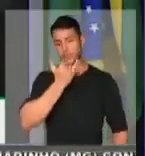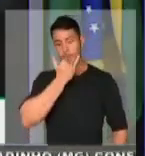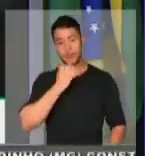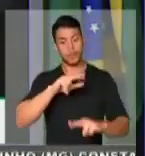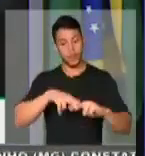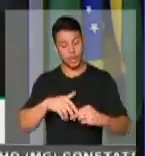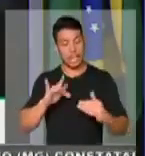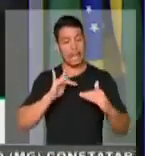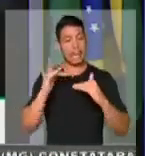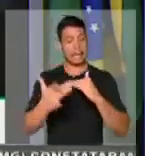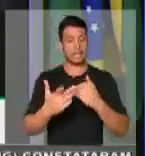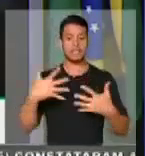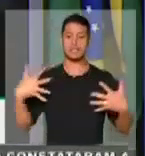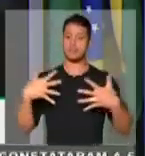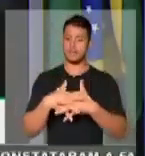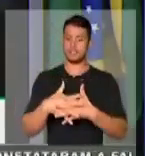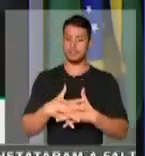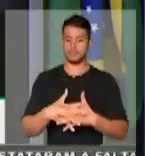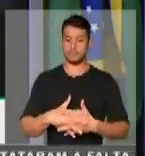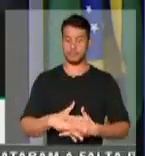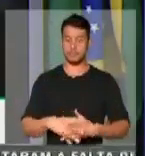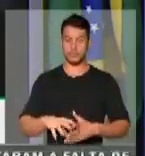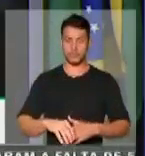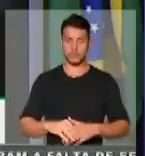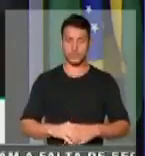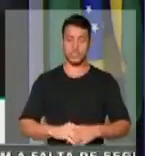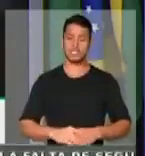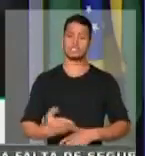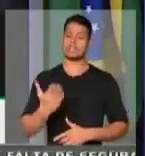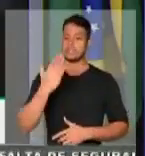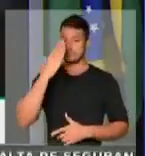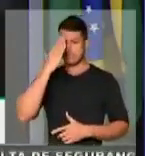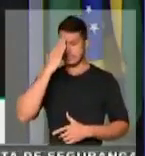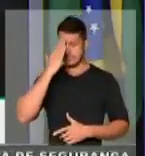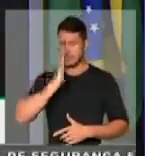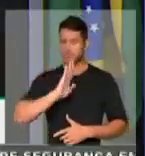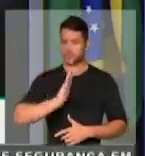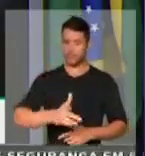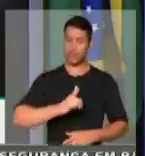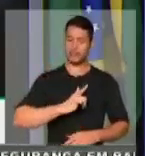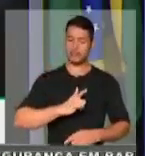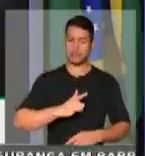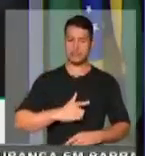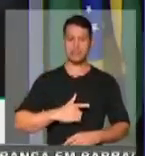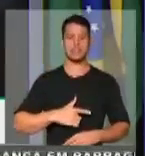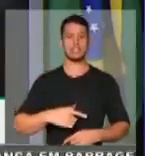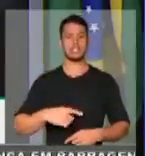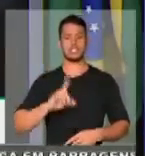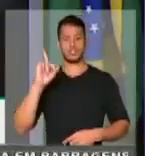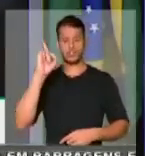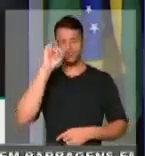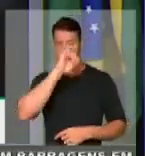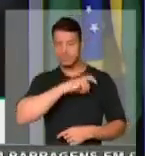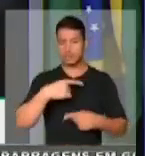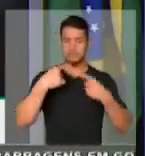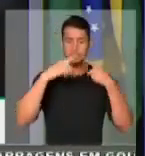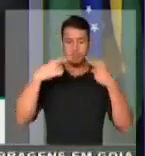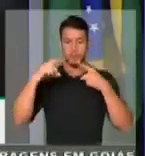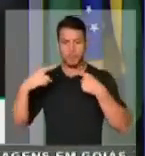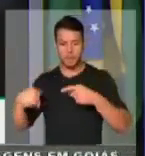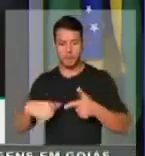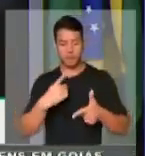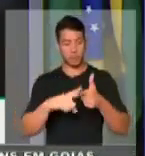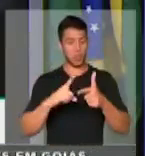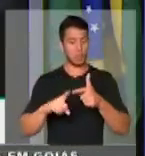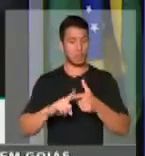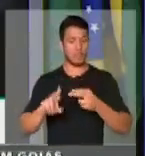atrapalhado o governo. Não são poucas as crises provocadas pelo presidente e seus filhos, justamente por meio de comentários